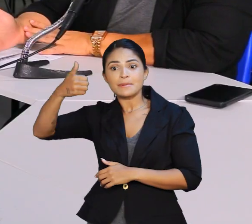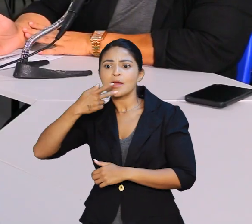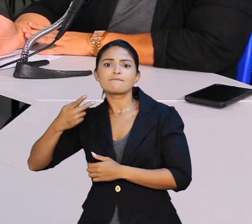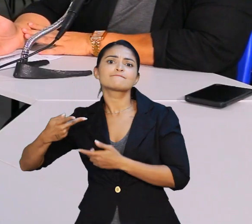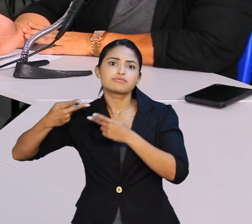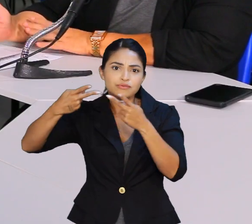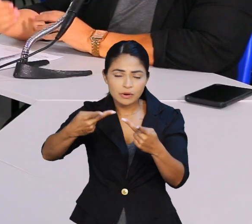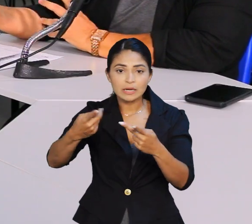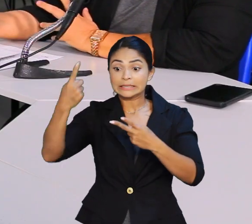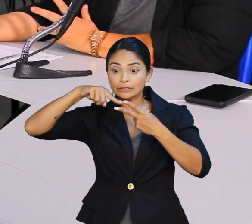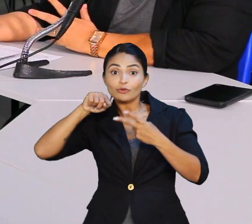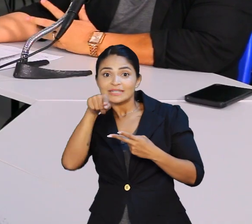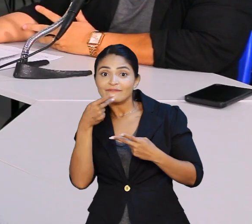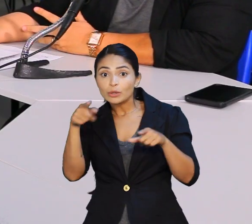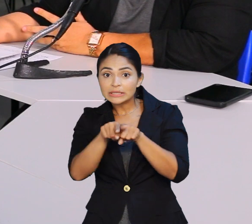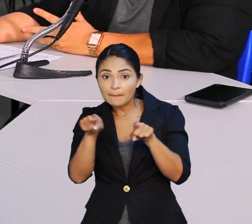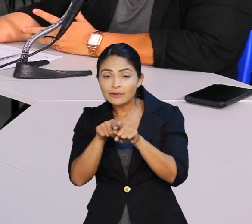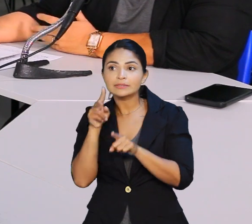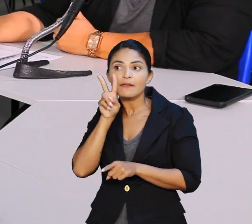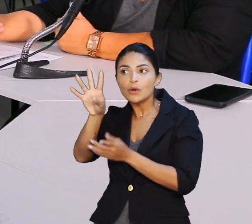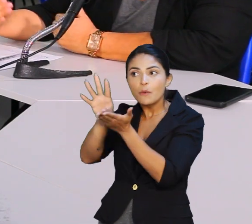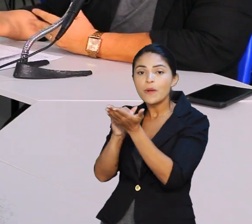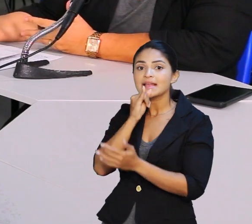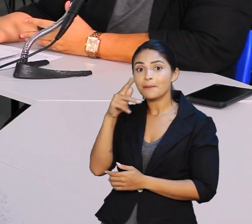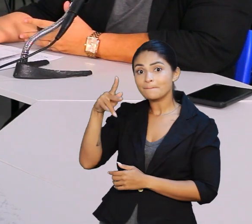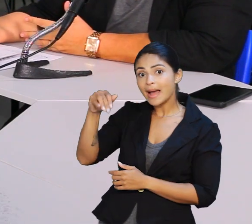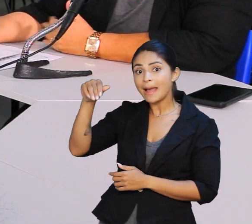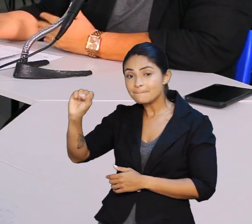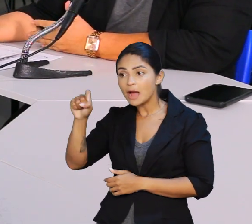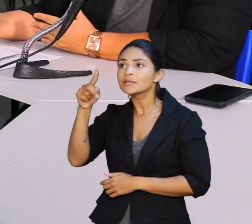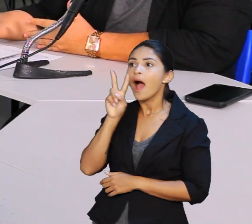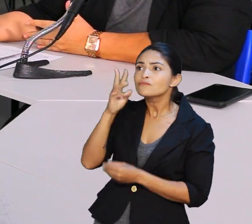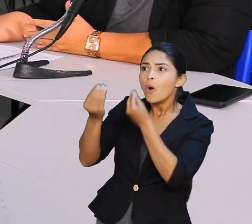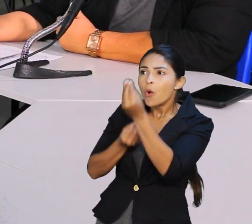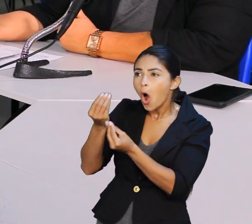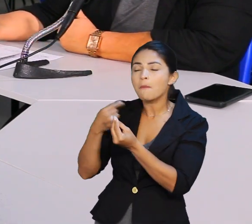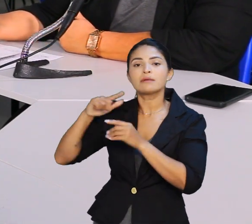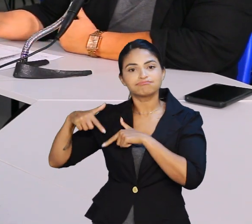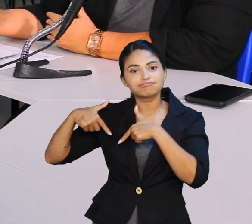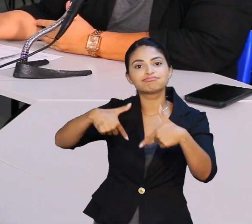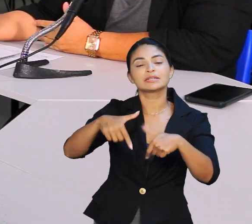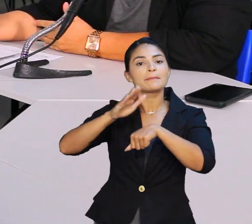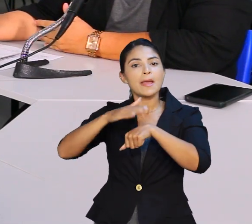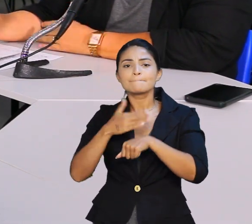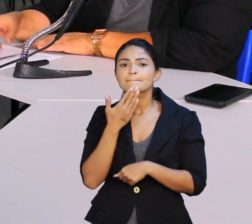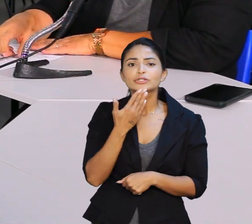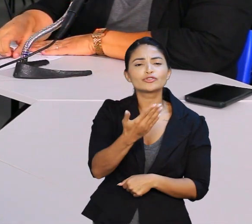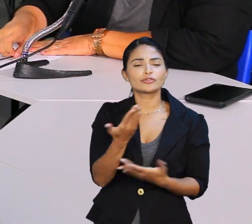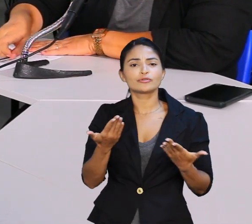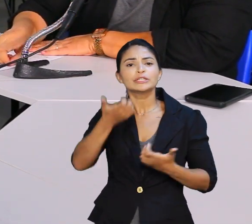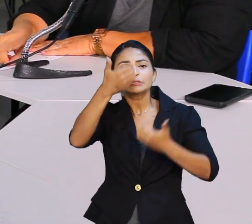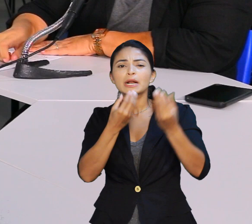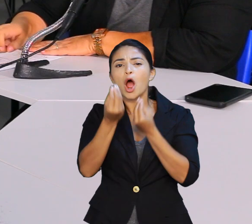vendo o exemplo dos seus pais, você aprendeu como fazia e aí começou a fazer também, a pedir, a falar, a dizer como é. E